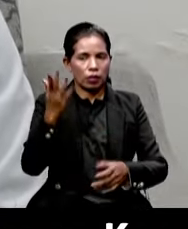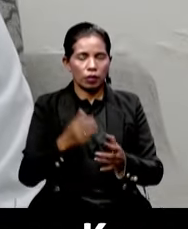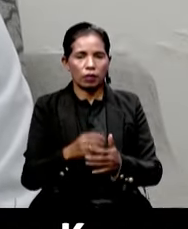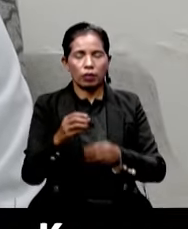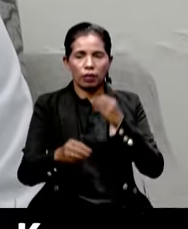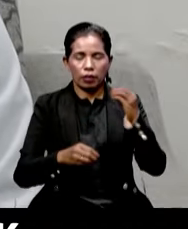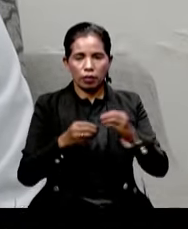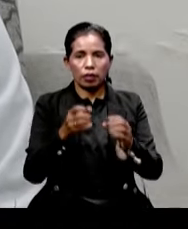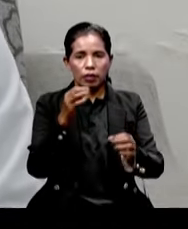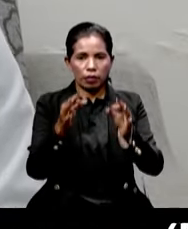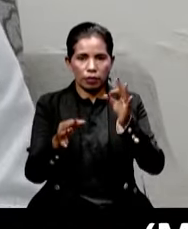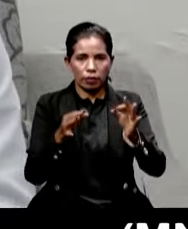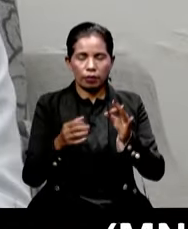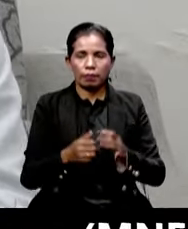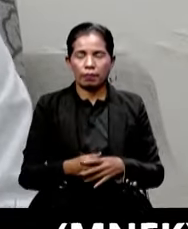kata quase